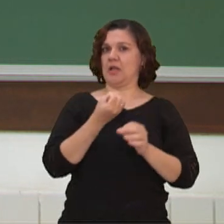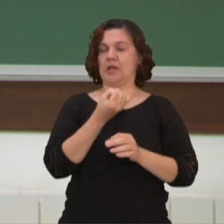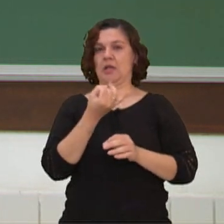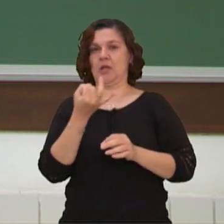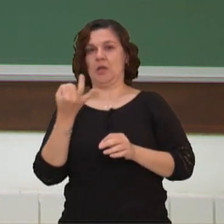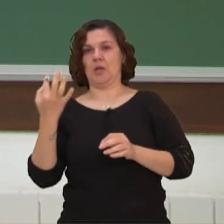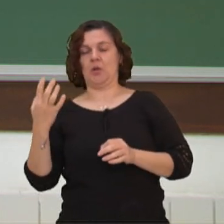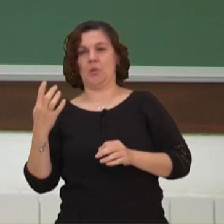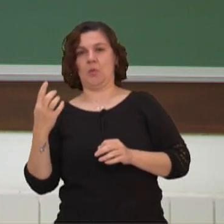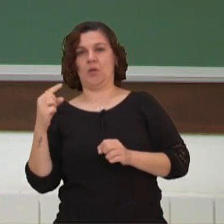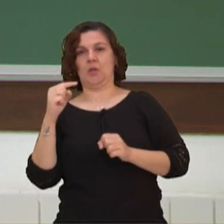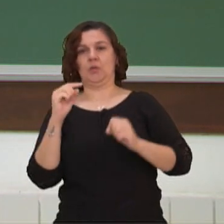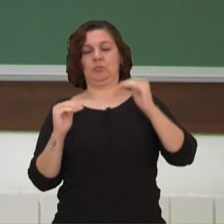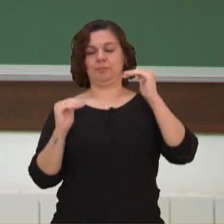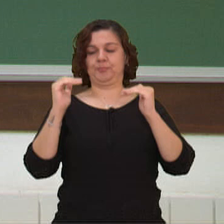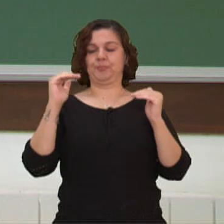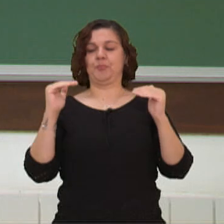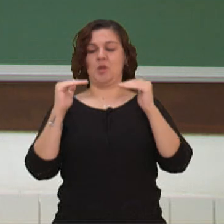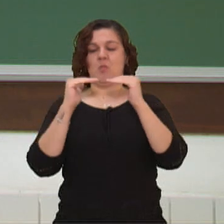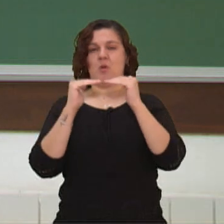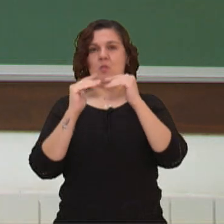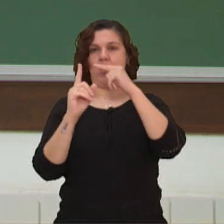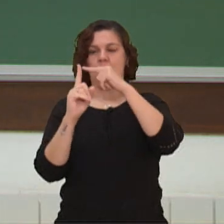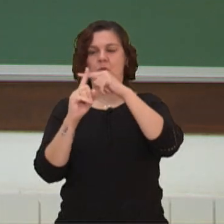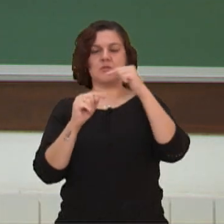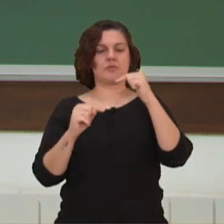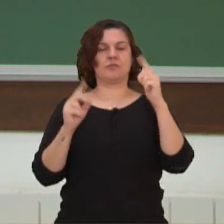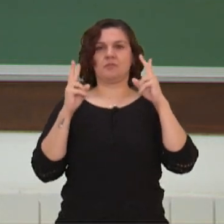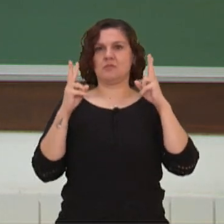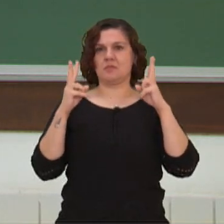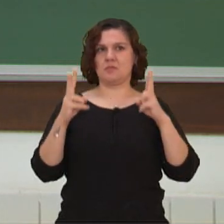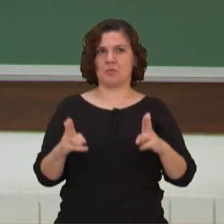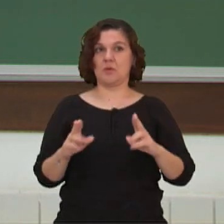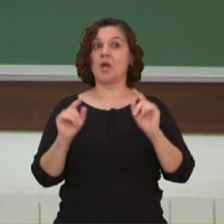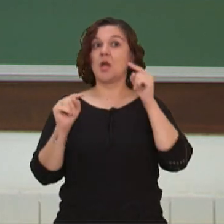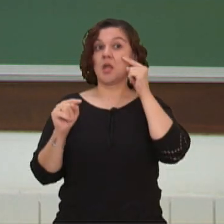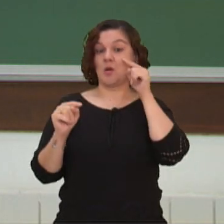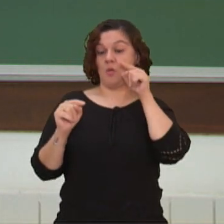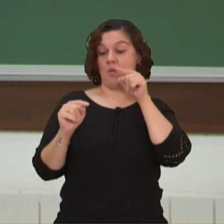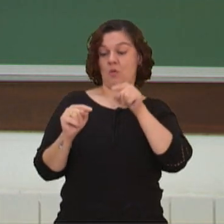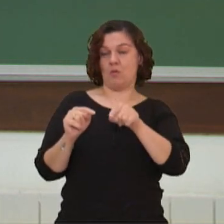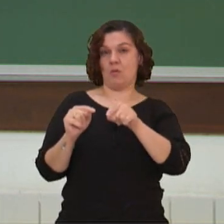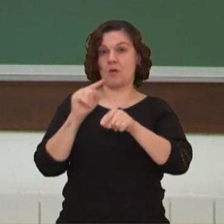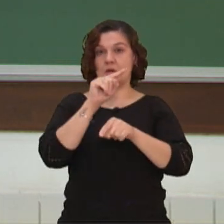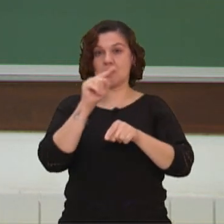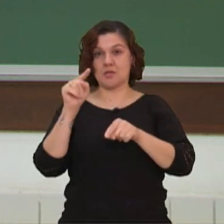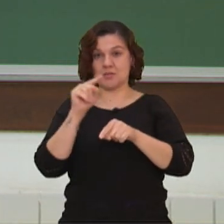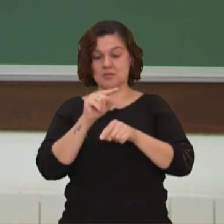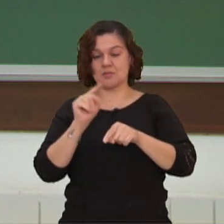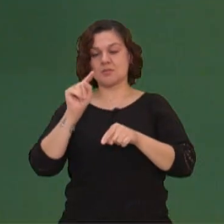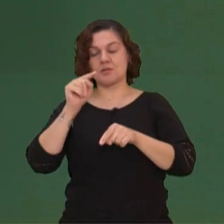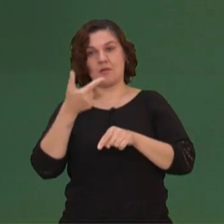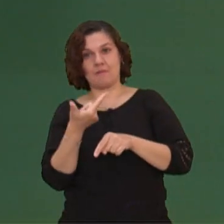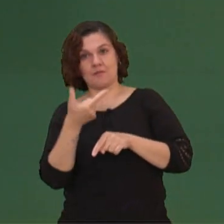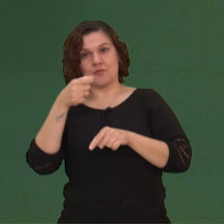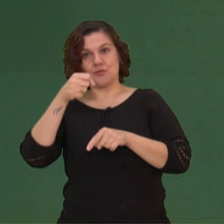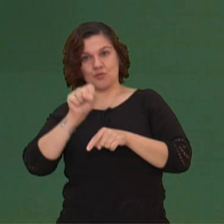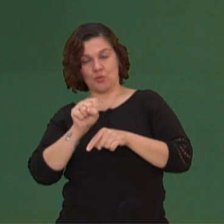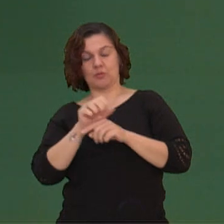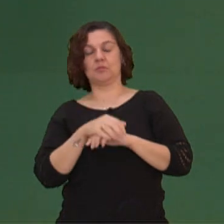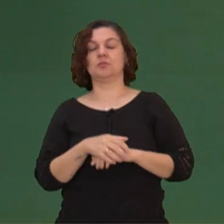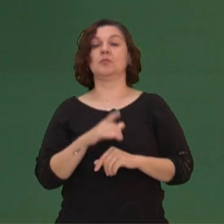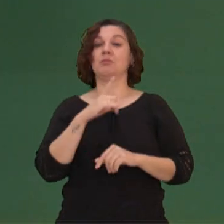de elétrons vai ser igual ao número de prótons. Então, gente, o número atômico vai ser 28.